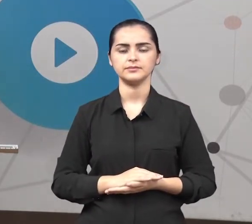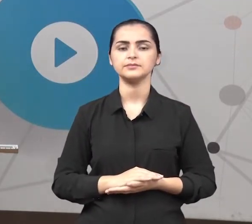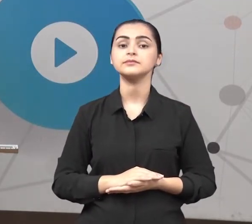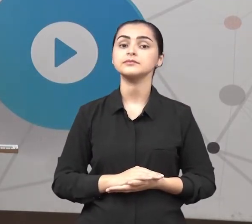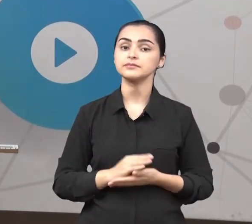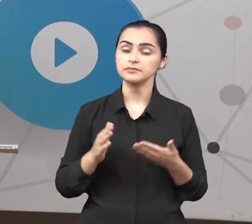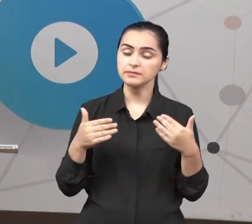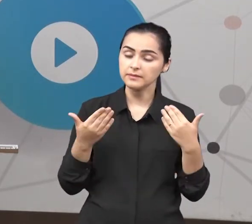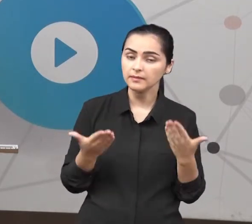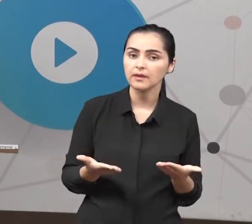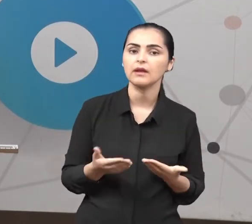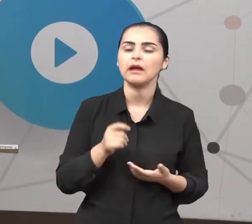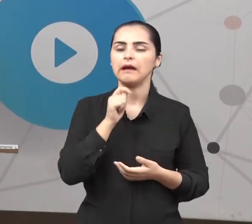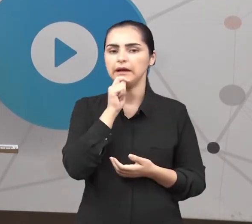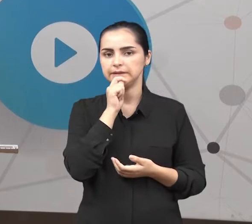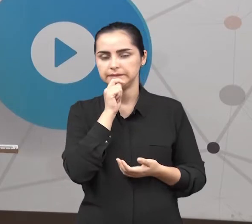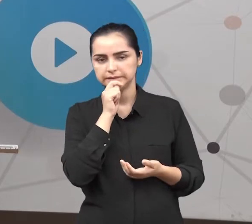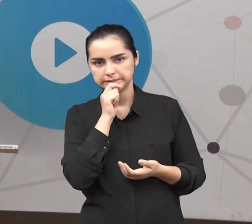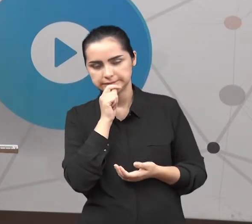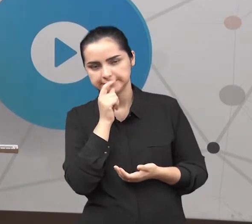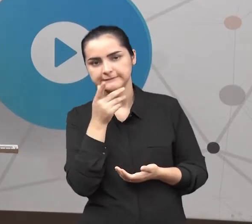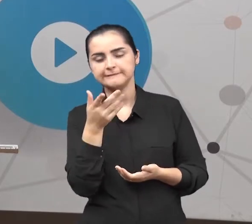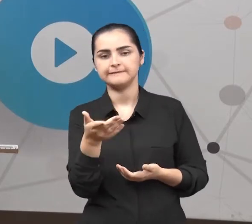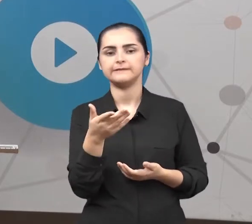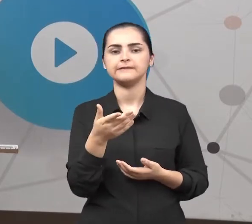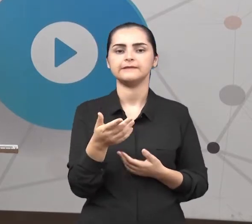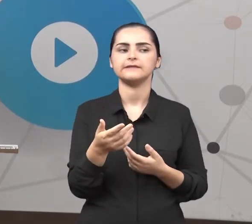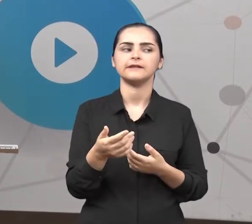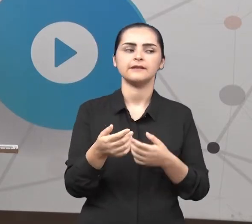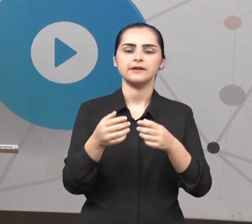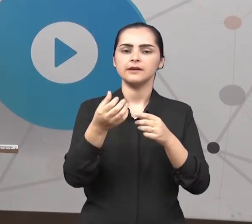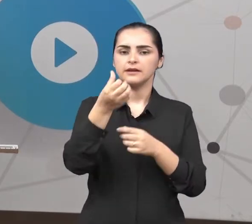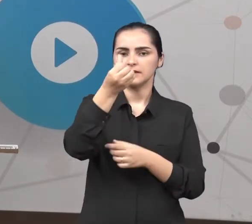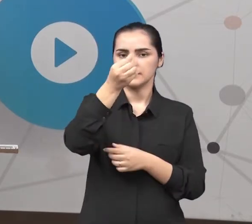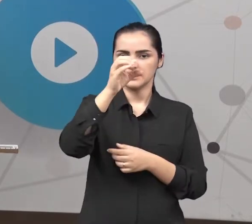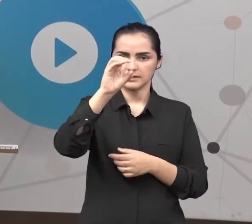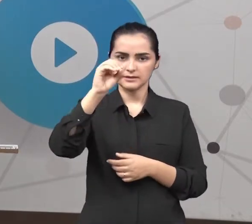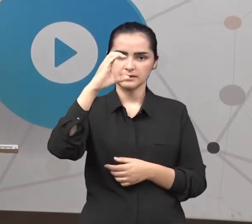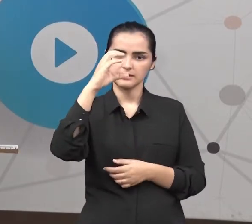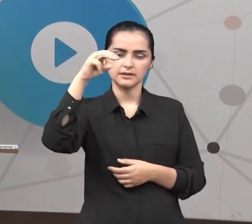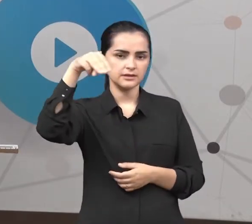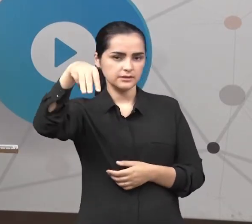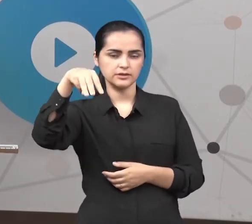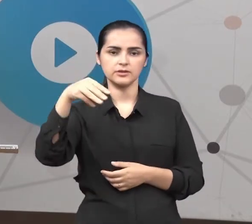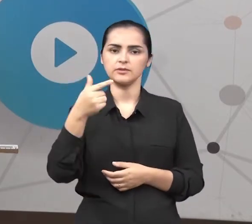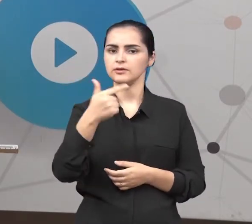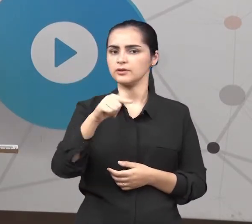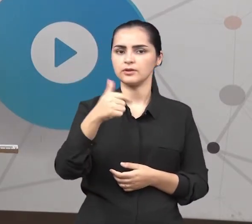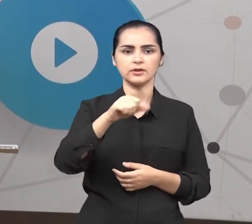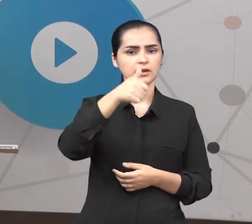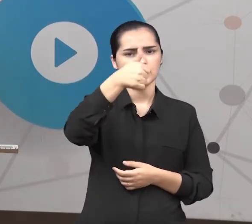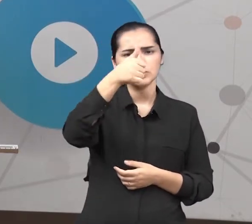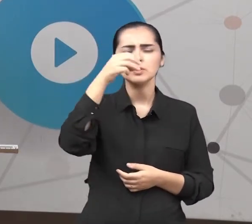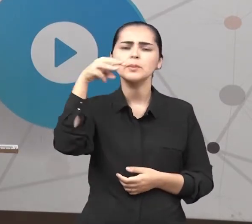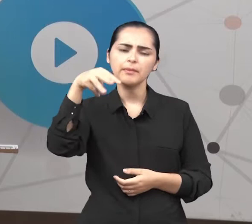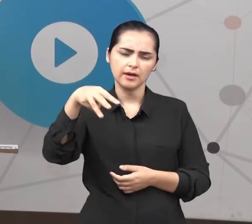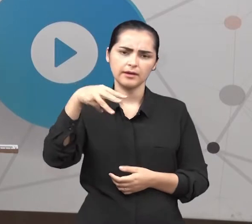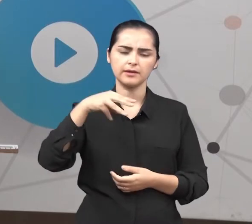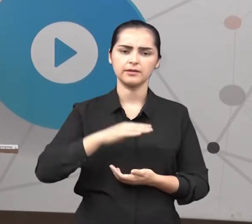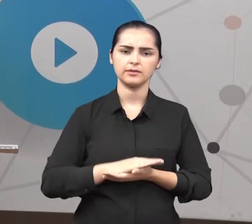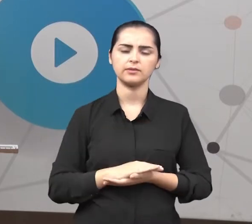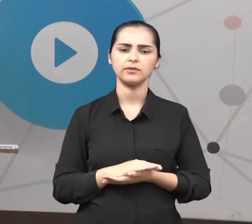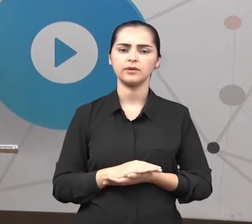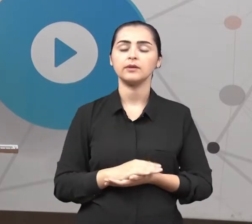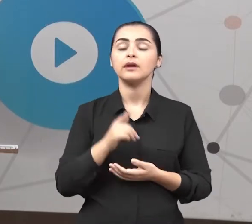Mas ainda assim, essa régua, mesmo desse tamanho, de 60 centímetros, não chega a 1 metro. Para chegar